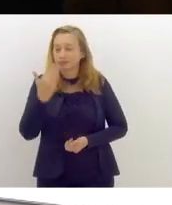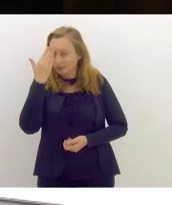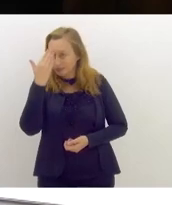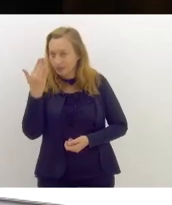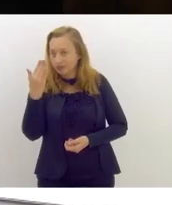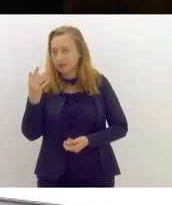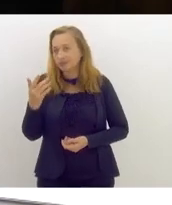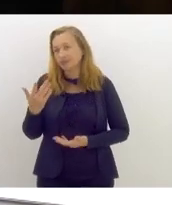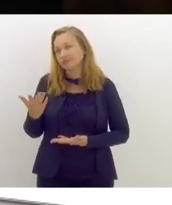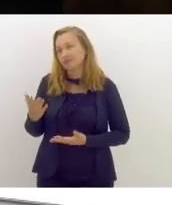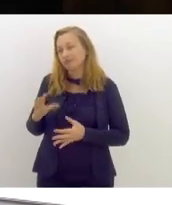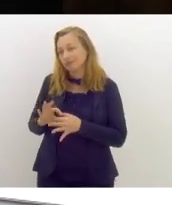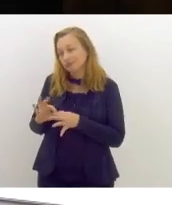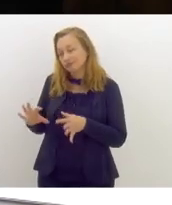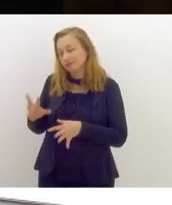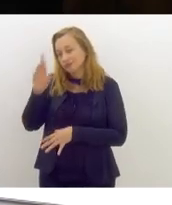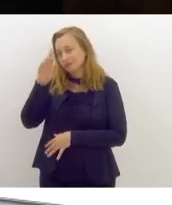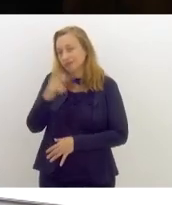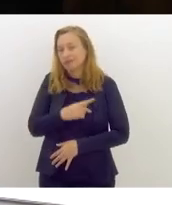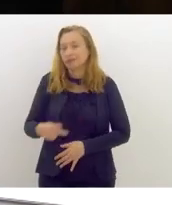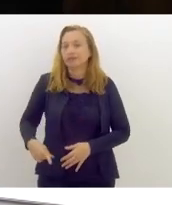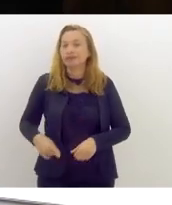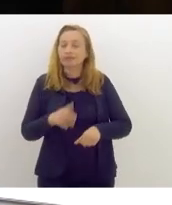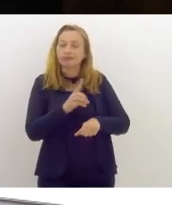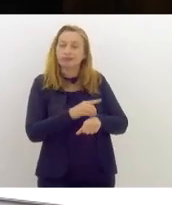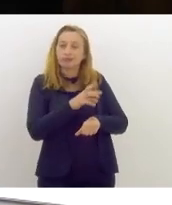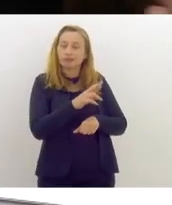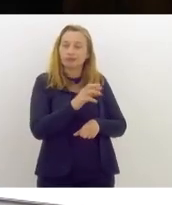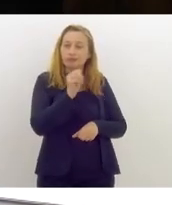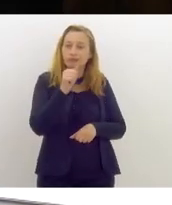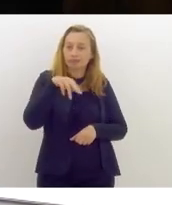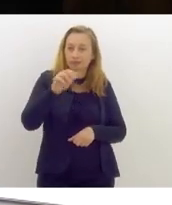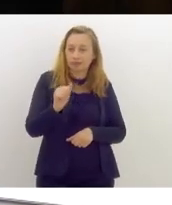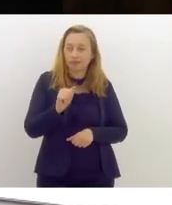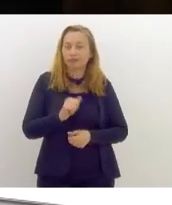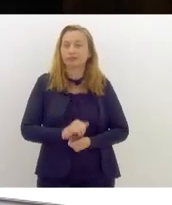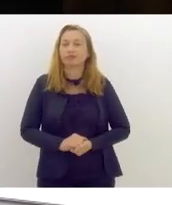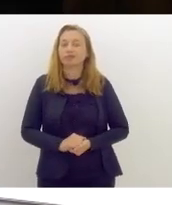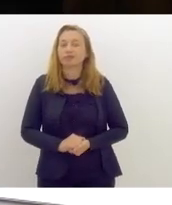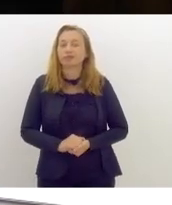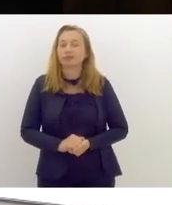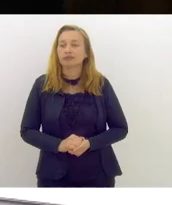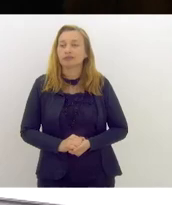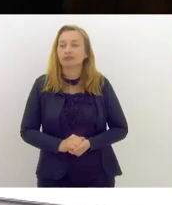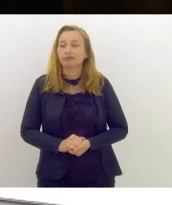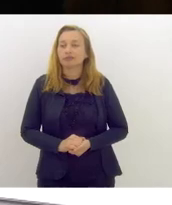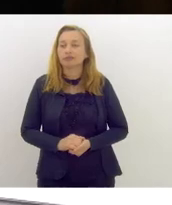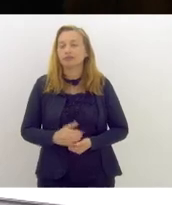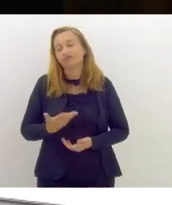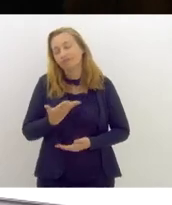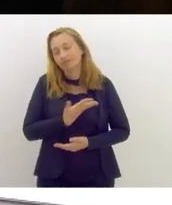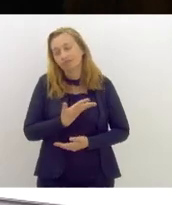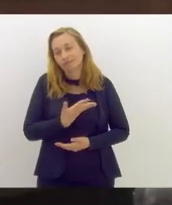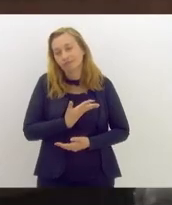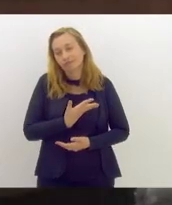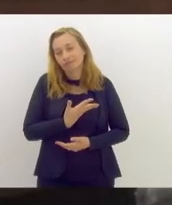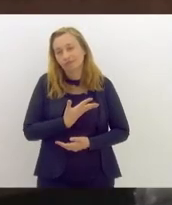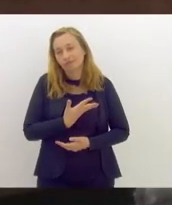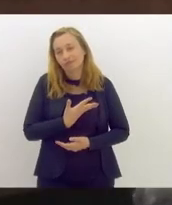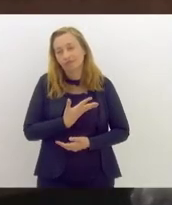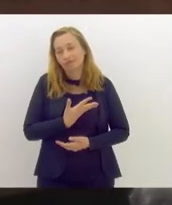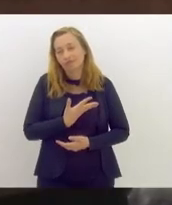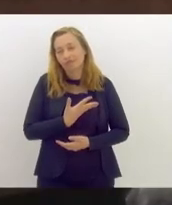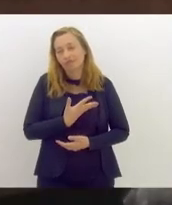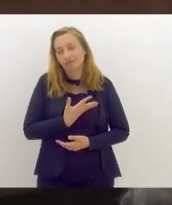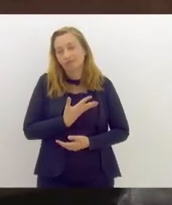com a sua permissão Presidente a doutora Ana Basílio que foi a minha parceira intelectual